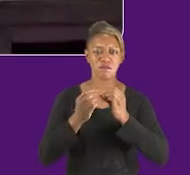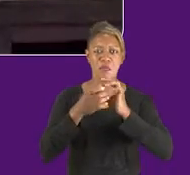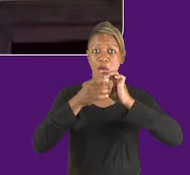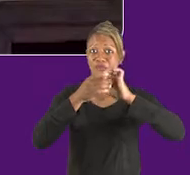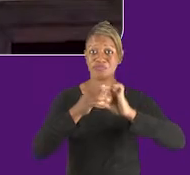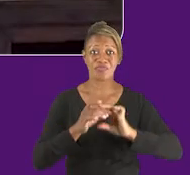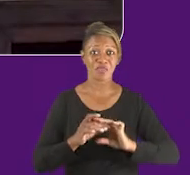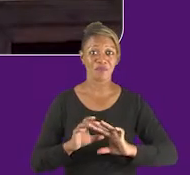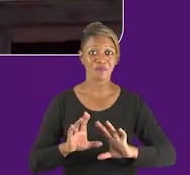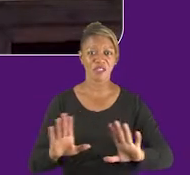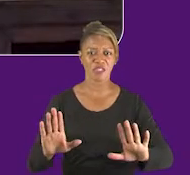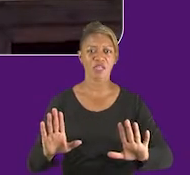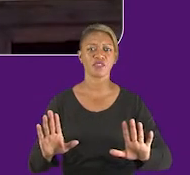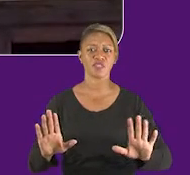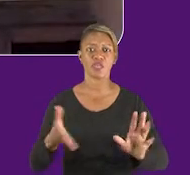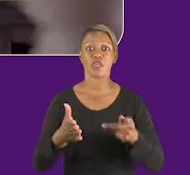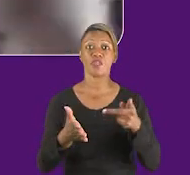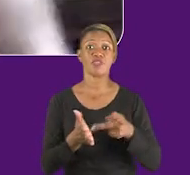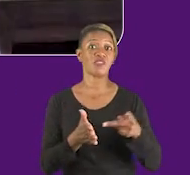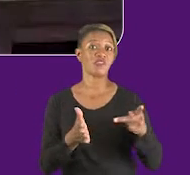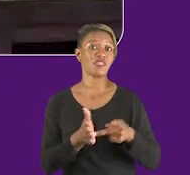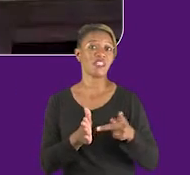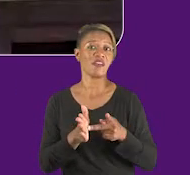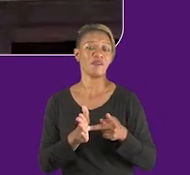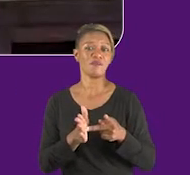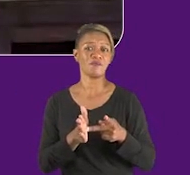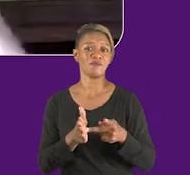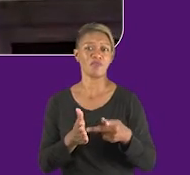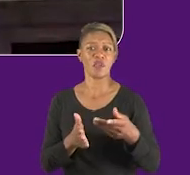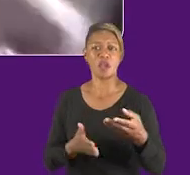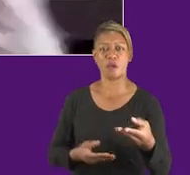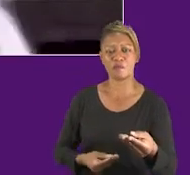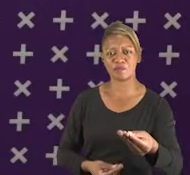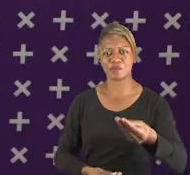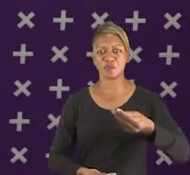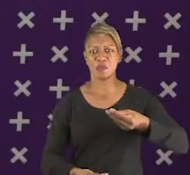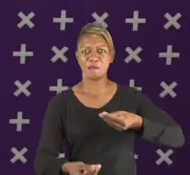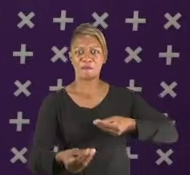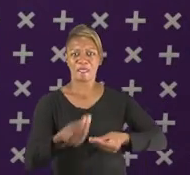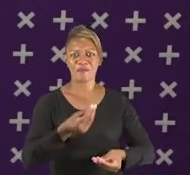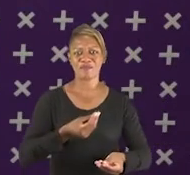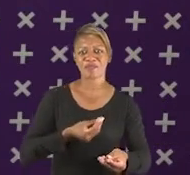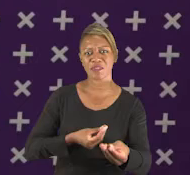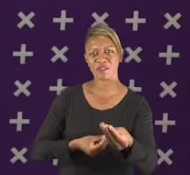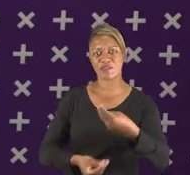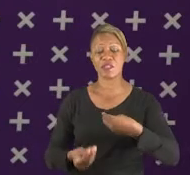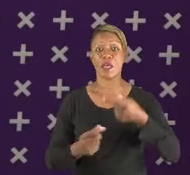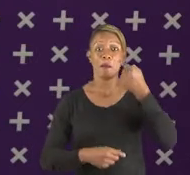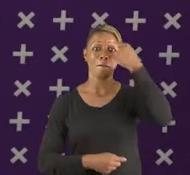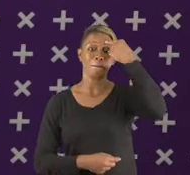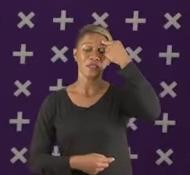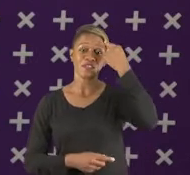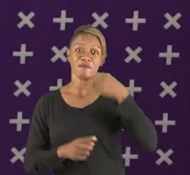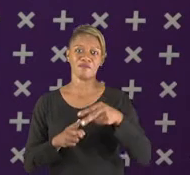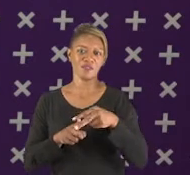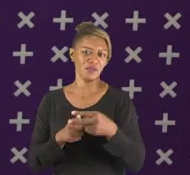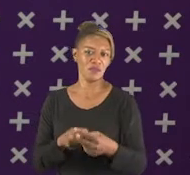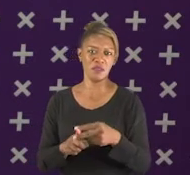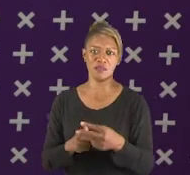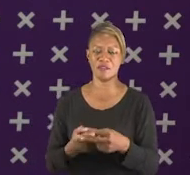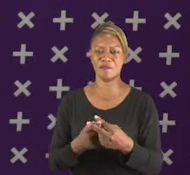horizontalidade a gente consegue exatamente trazer essa diversidade traseiras escuta e pensar em soluções